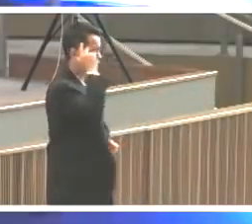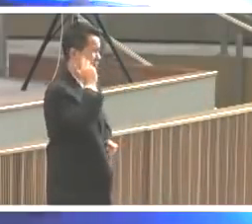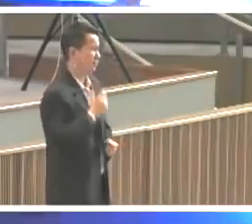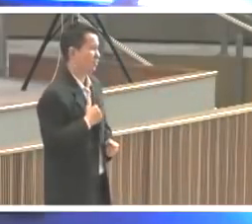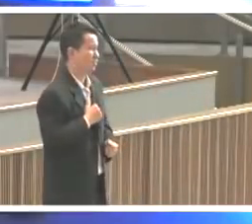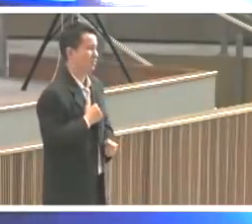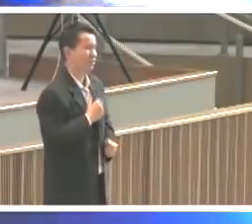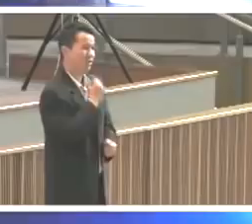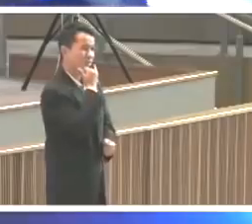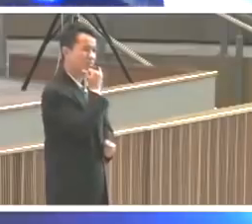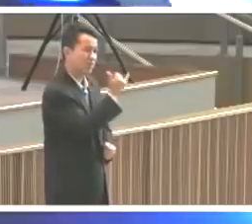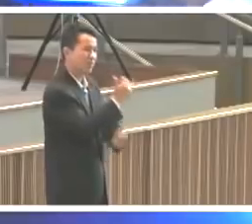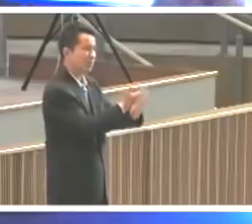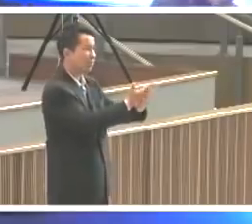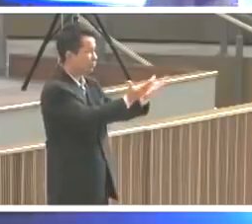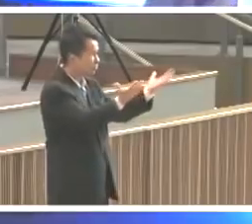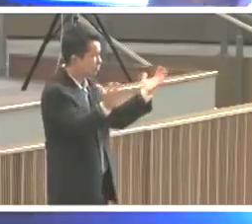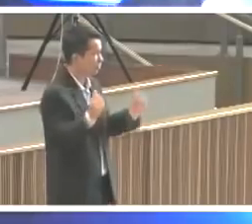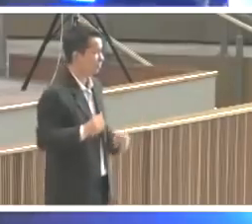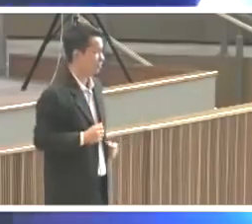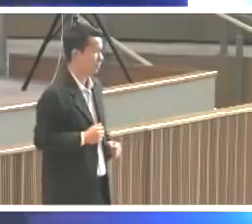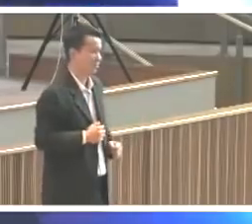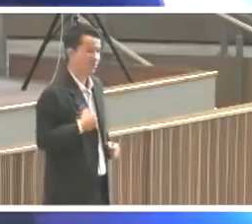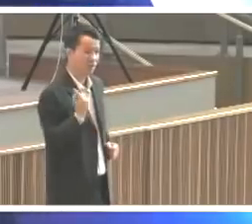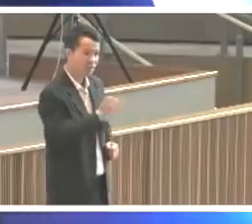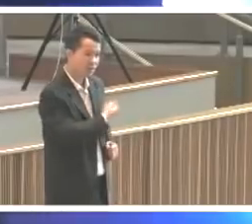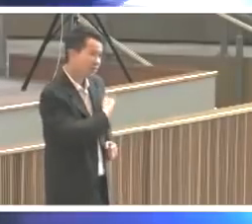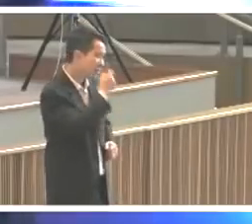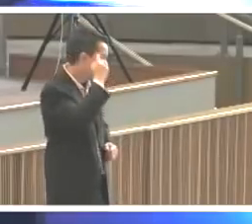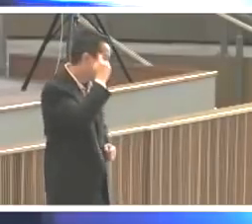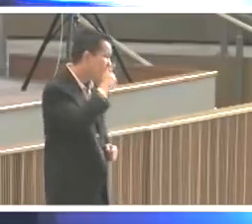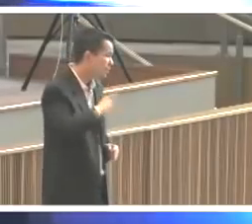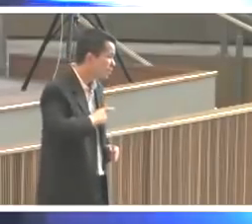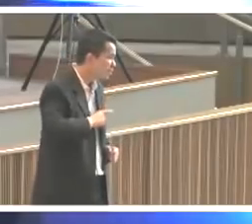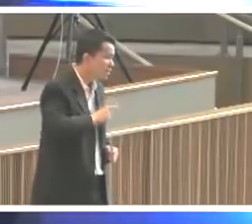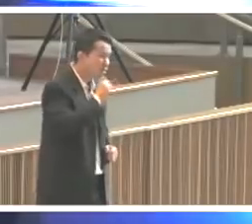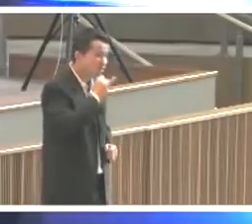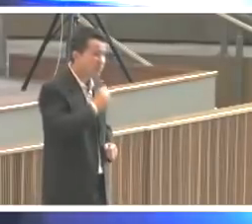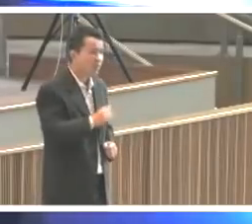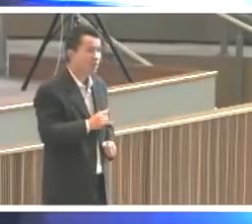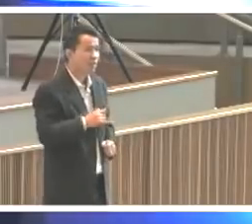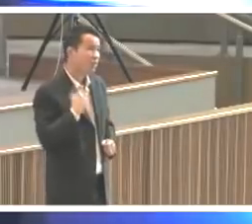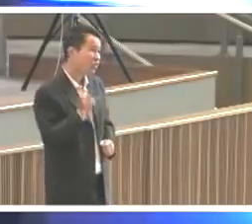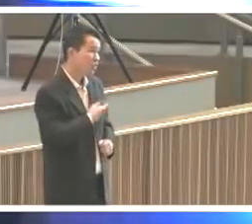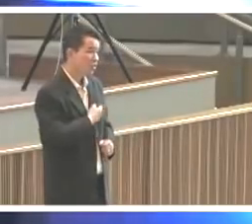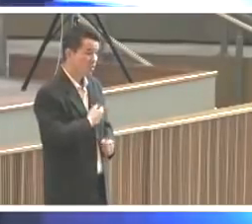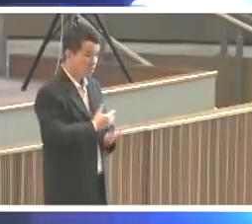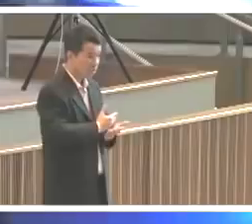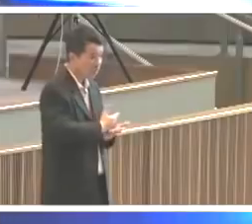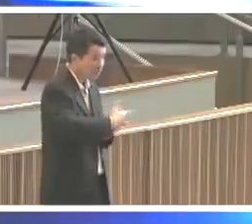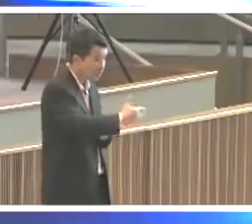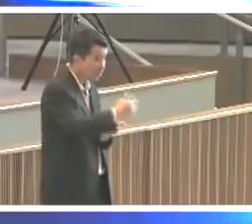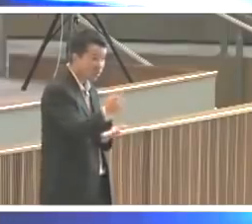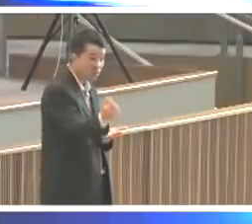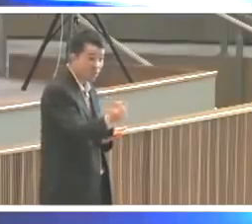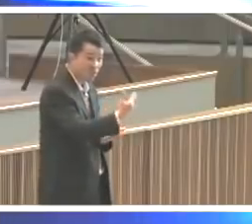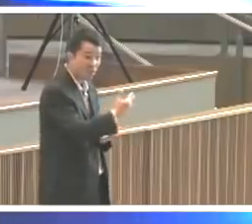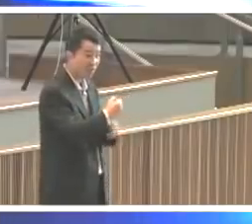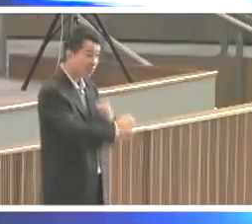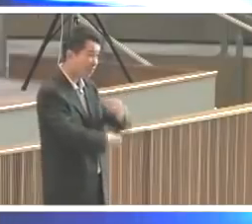Natal é, na verdade, o símbolo desse encontro do calendário de Deus com o nosso